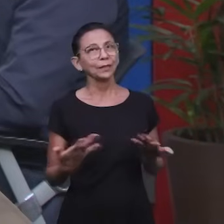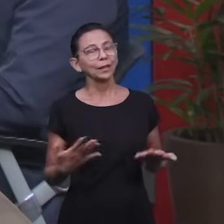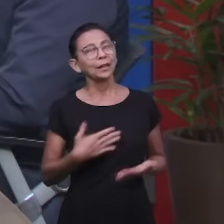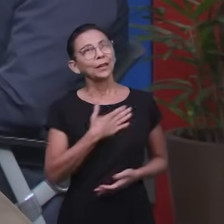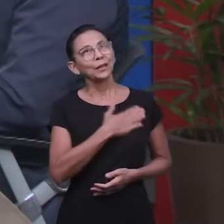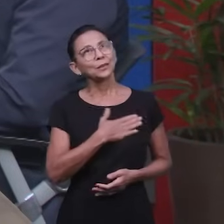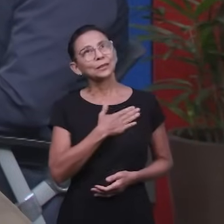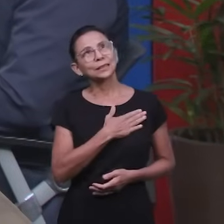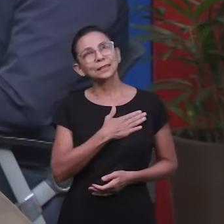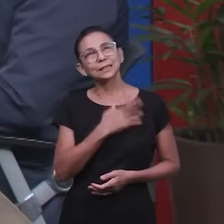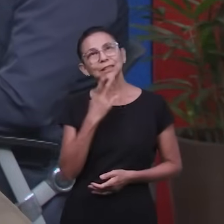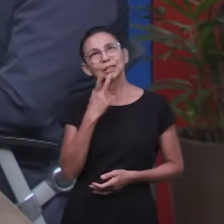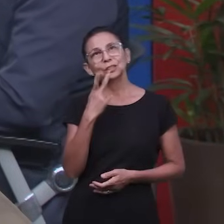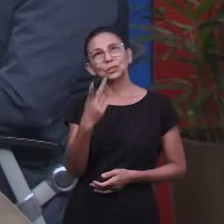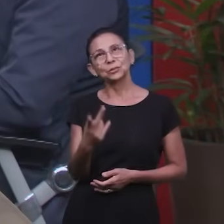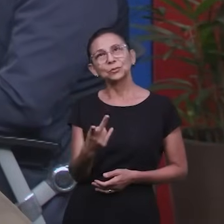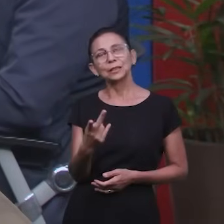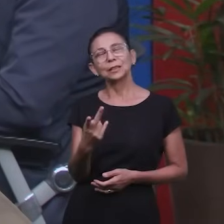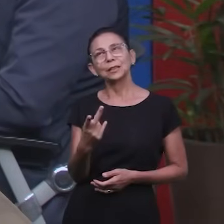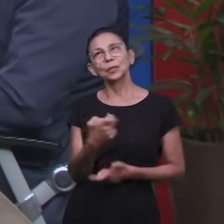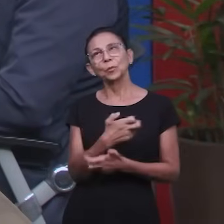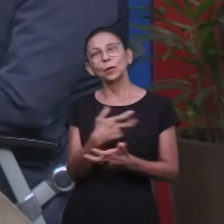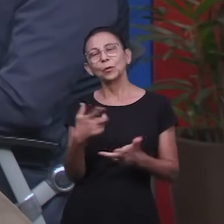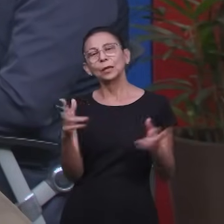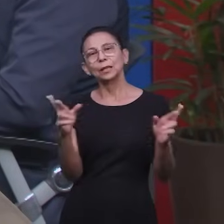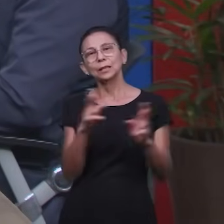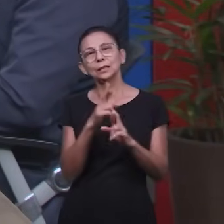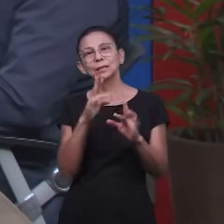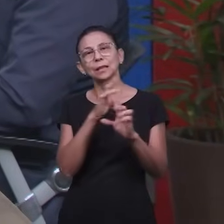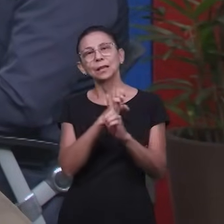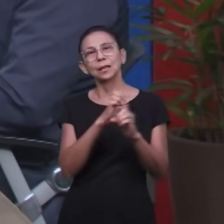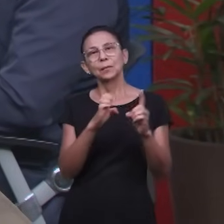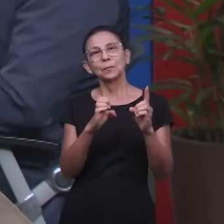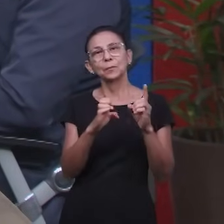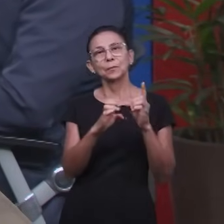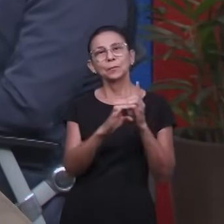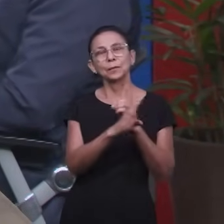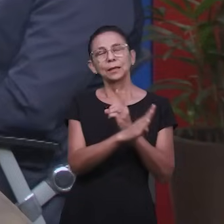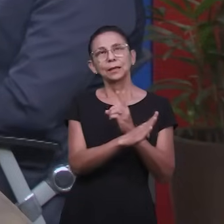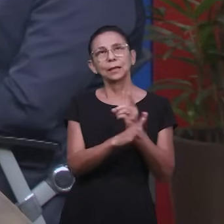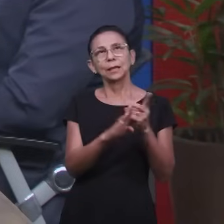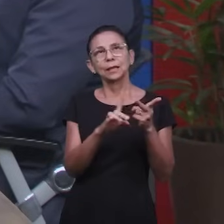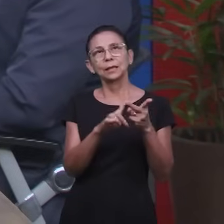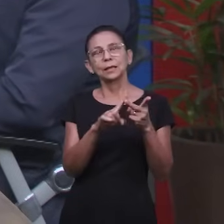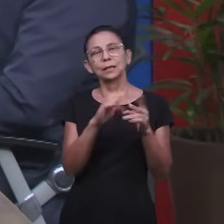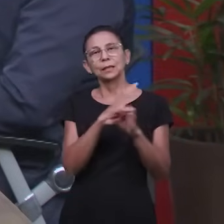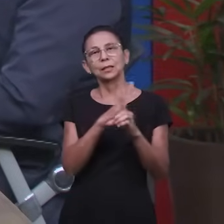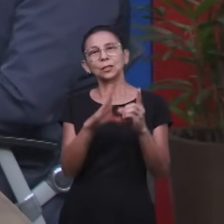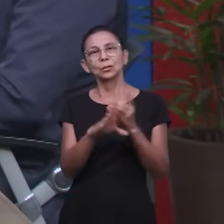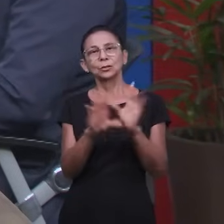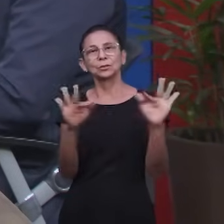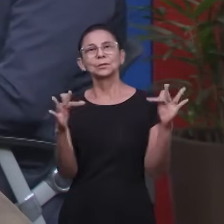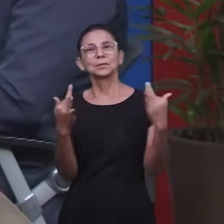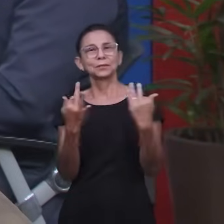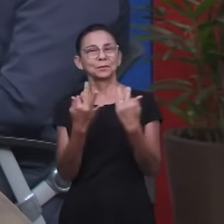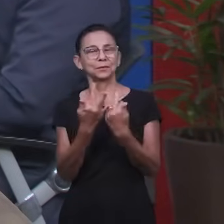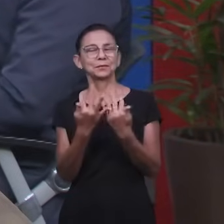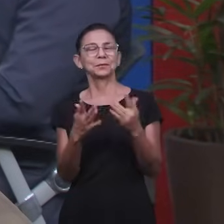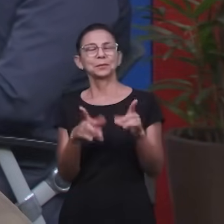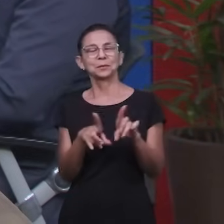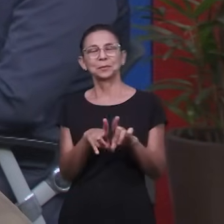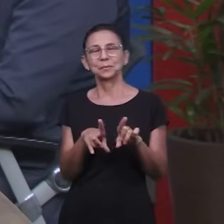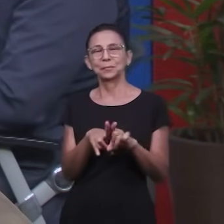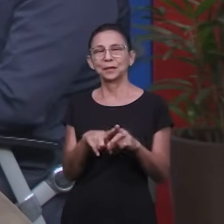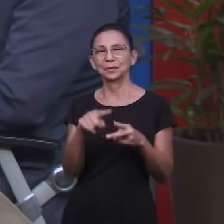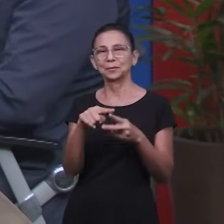com o culto no lar, o culto da família, que a gente tem como bênção na nossa vida, né?